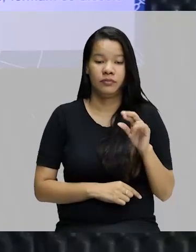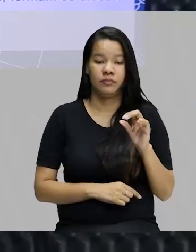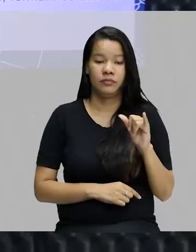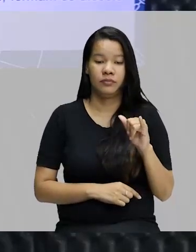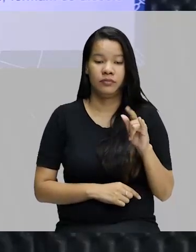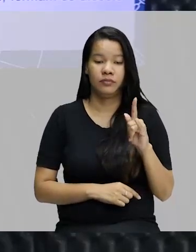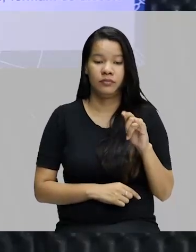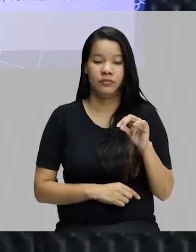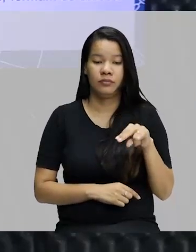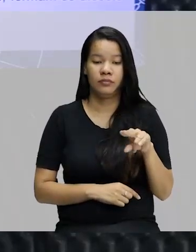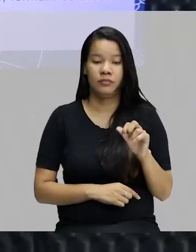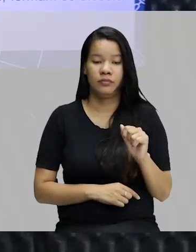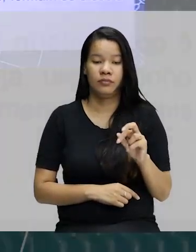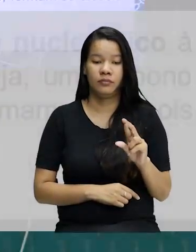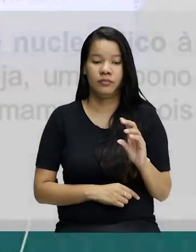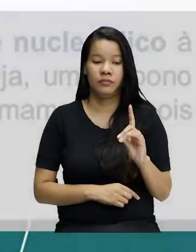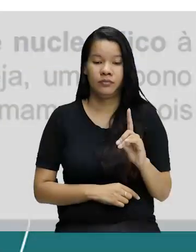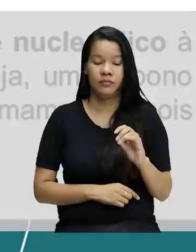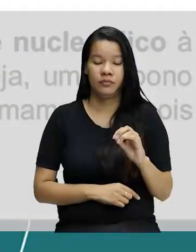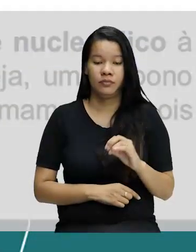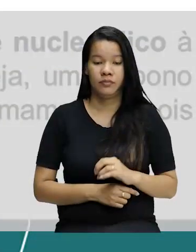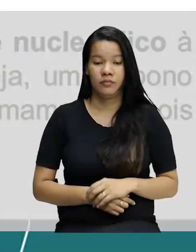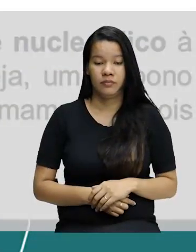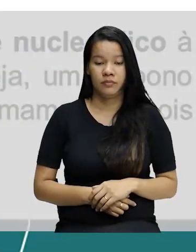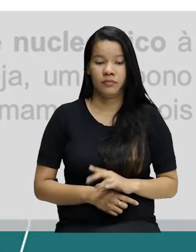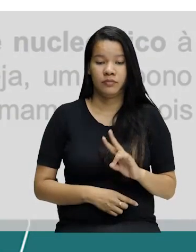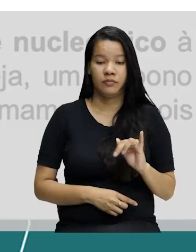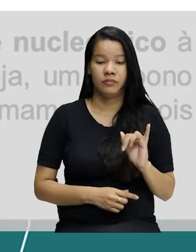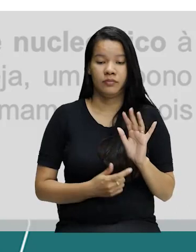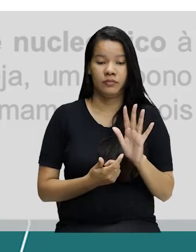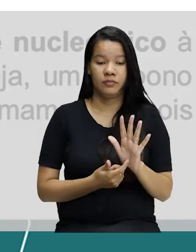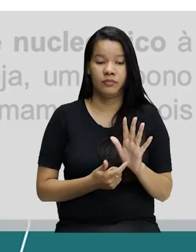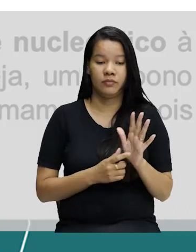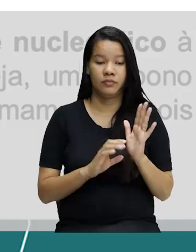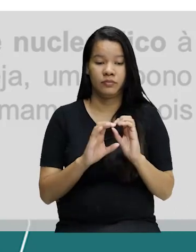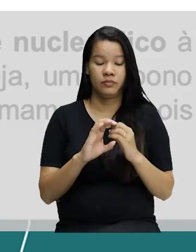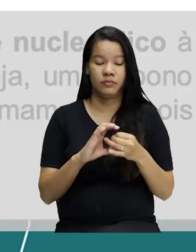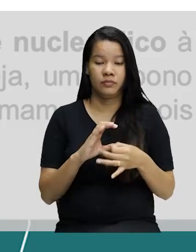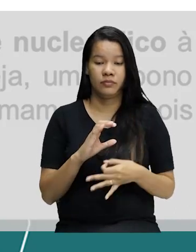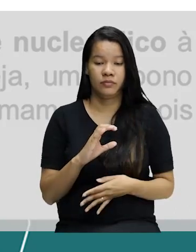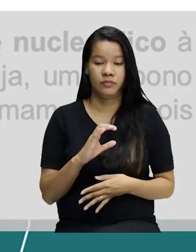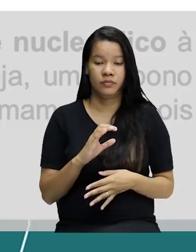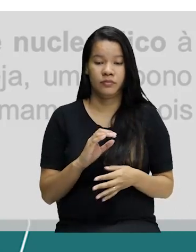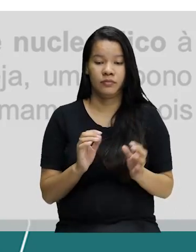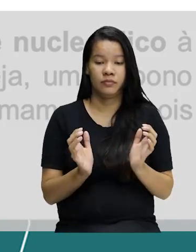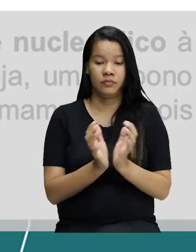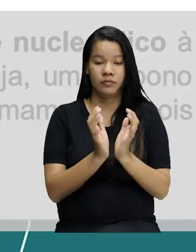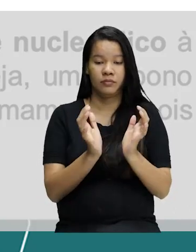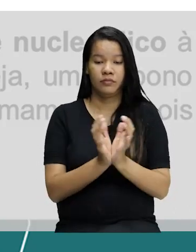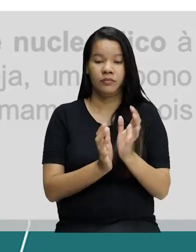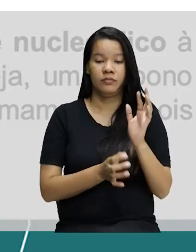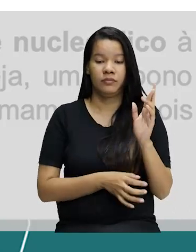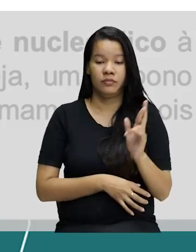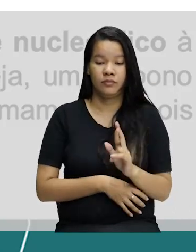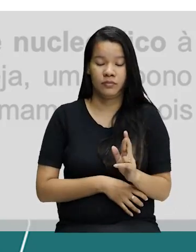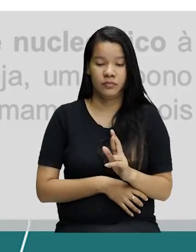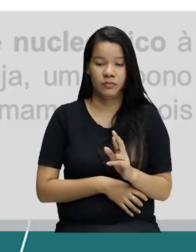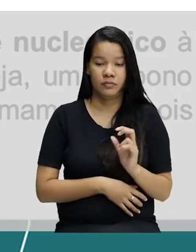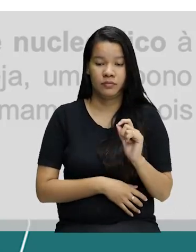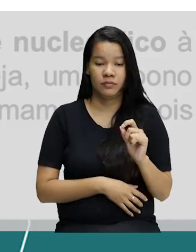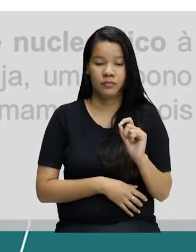de Grignard. Os compostos de Grignard, eles vão apresentar essa característica, o grupo R, né, que é um